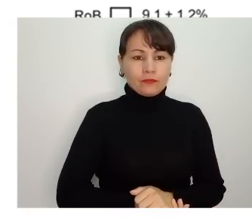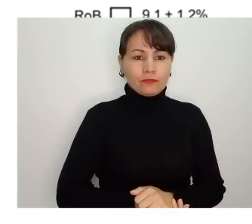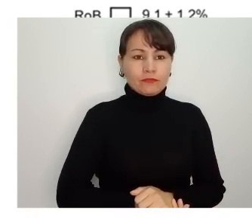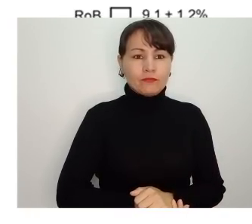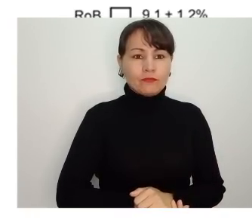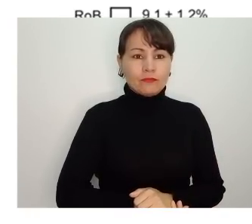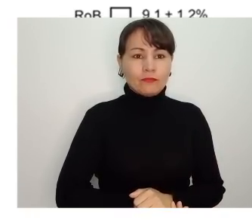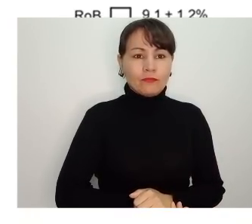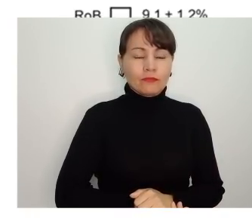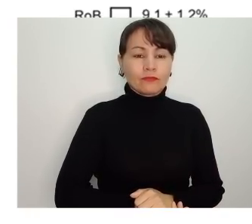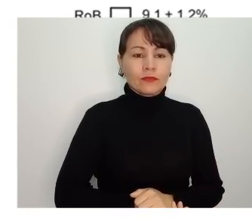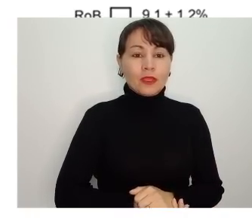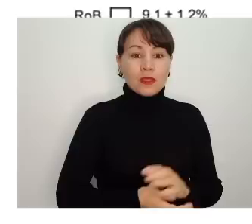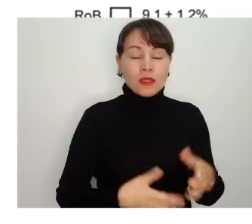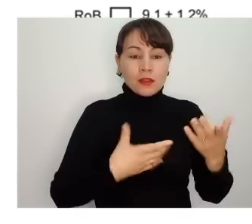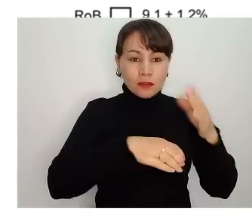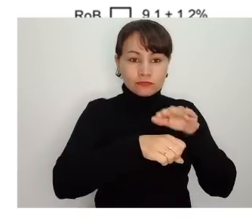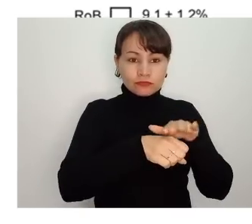E essas